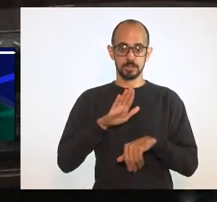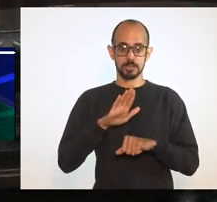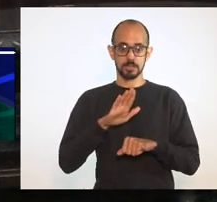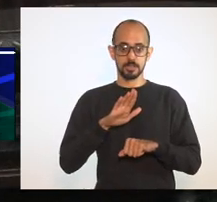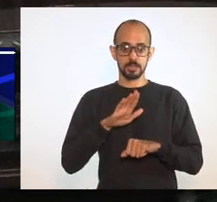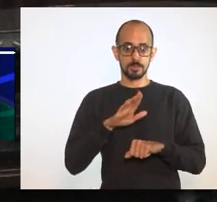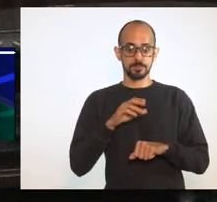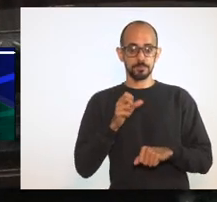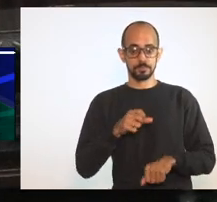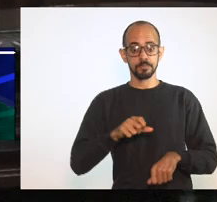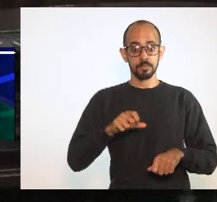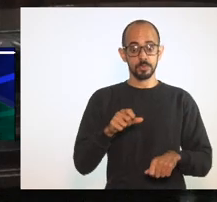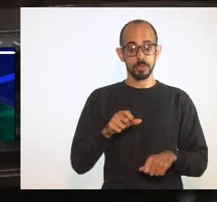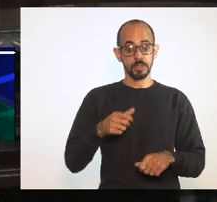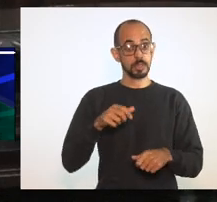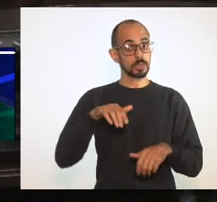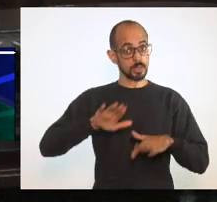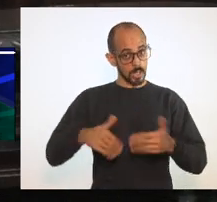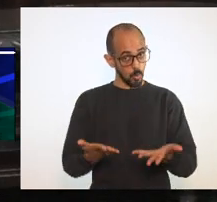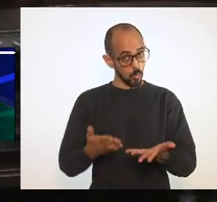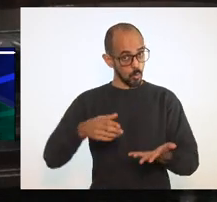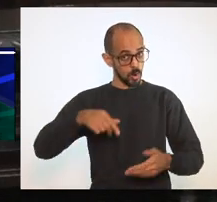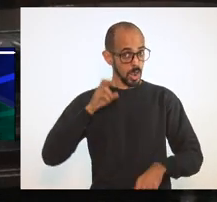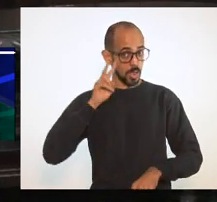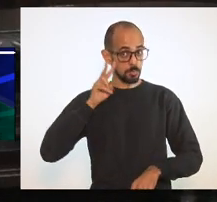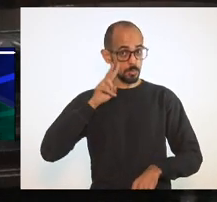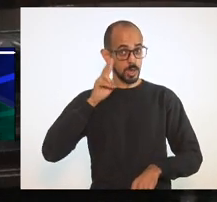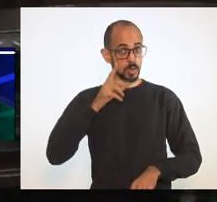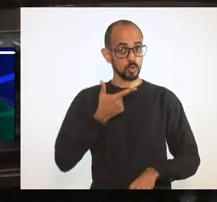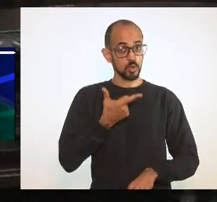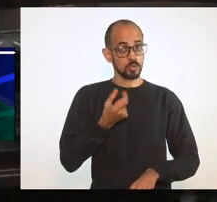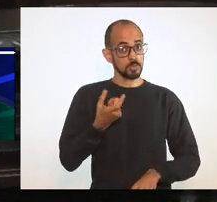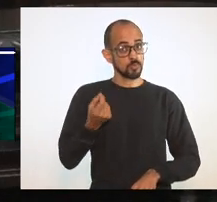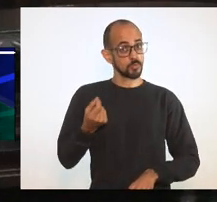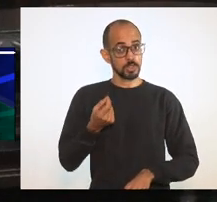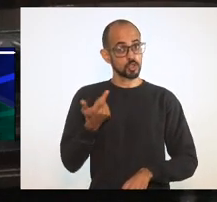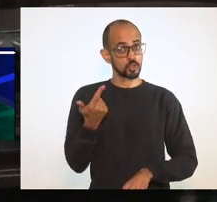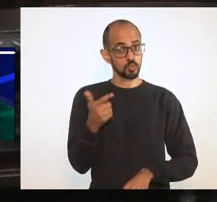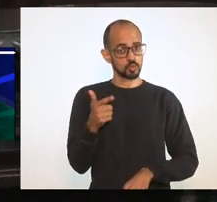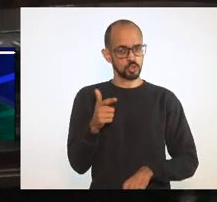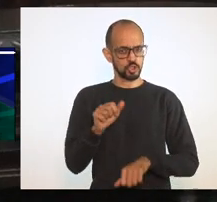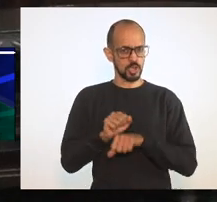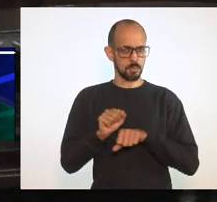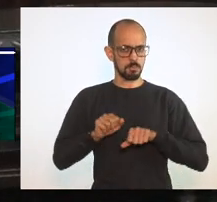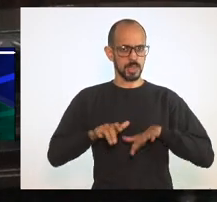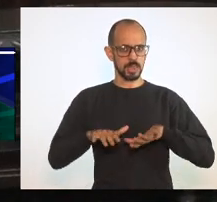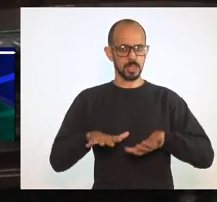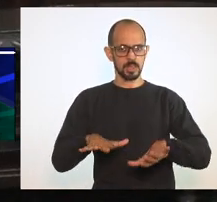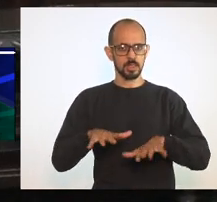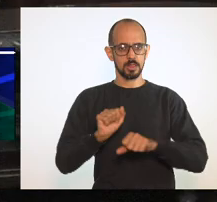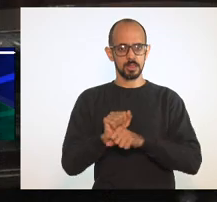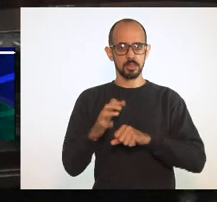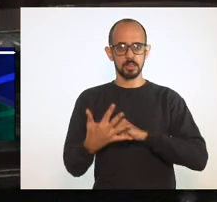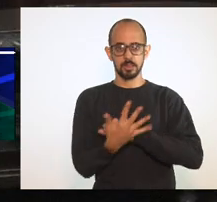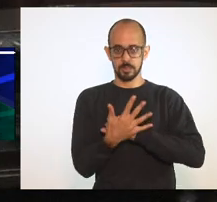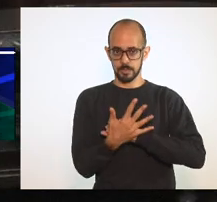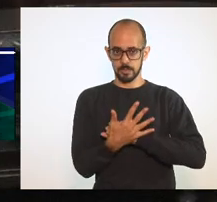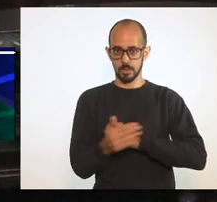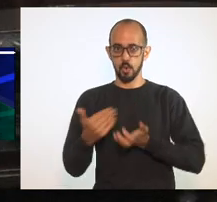lembrar que em 2020 não tinha pandemia. Ela vem depois em março, a partir do da segunda quinzena de